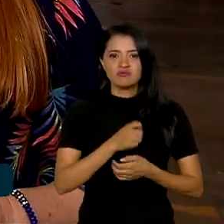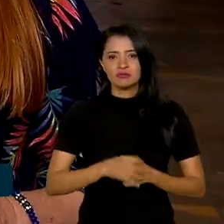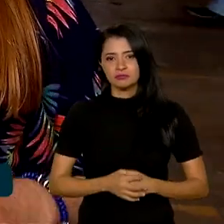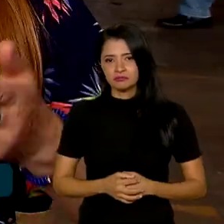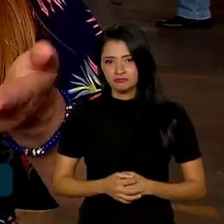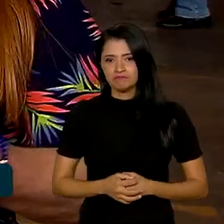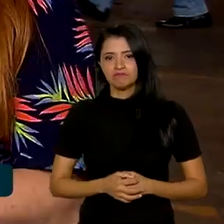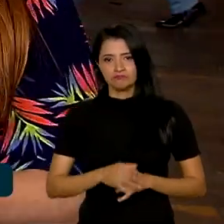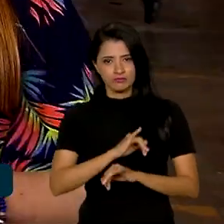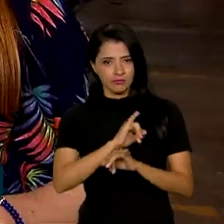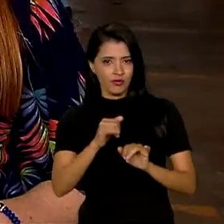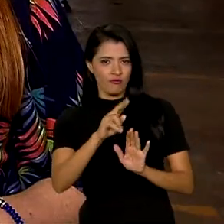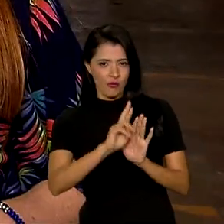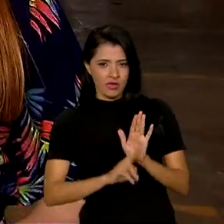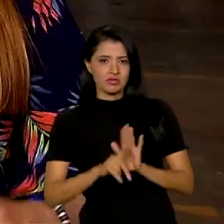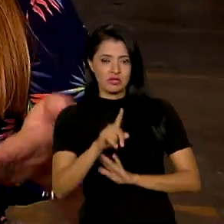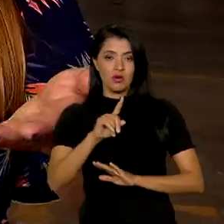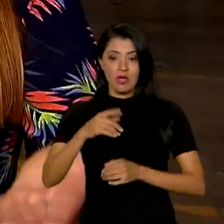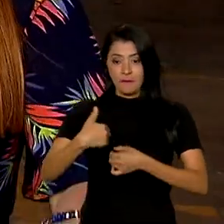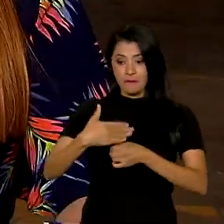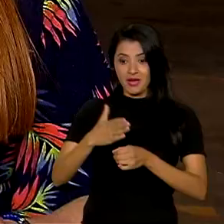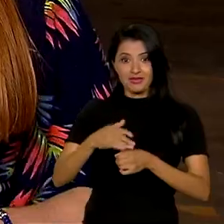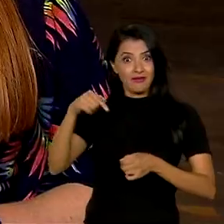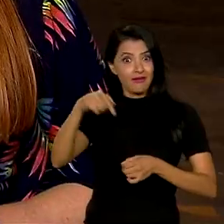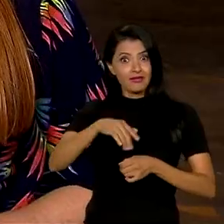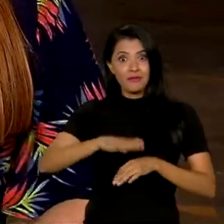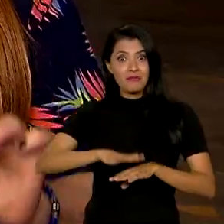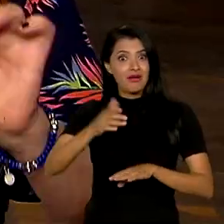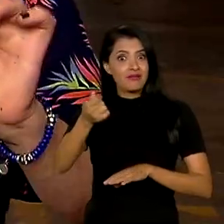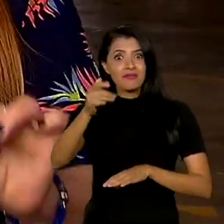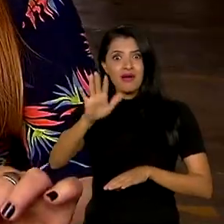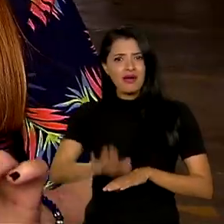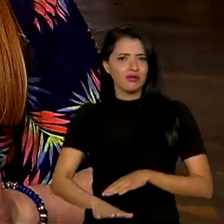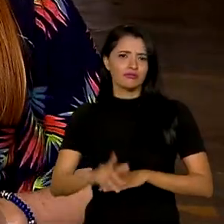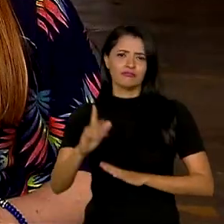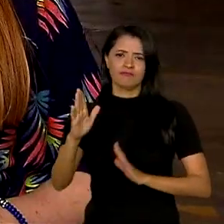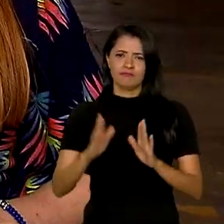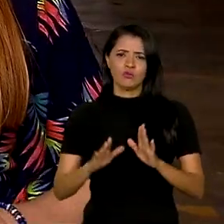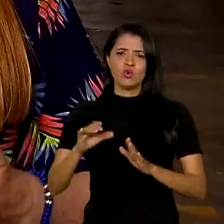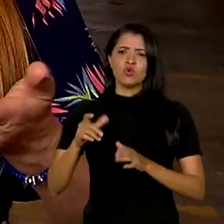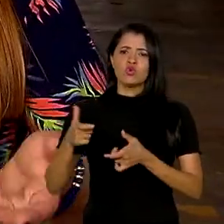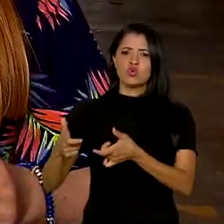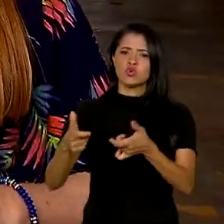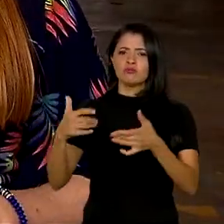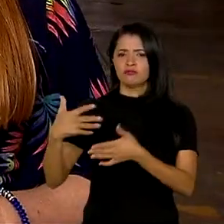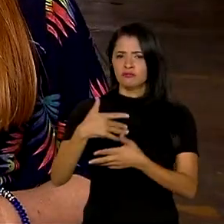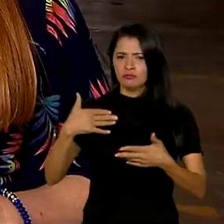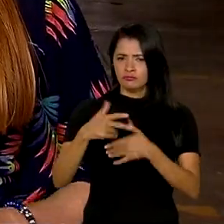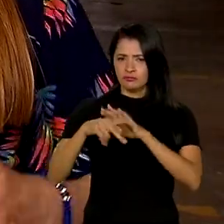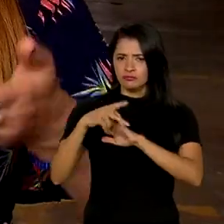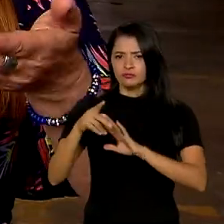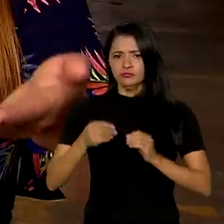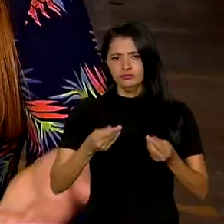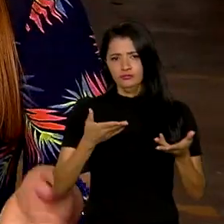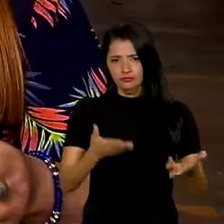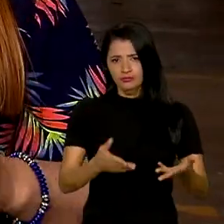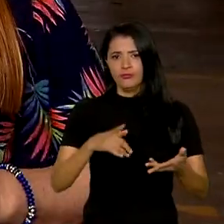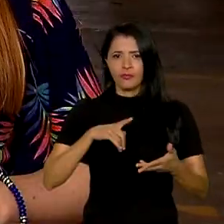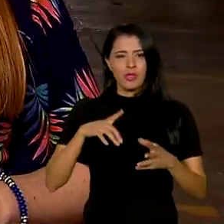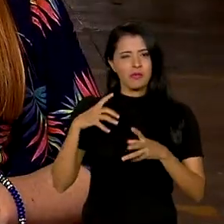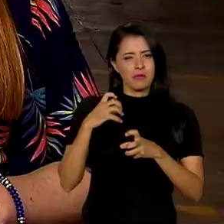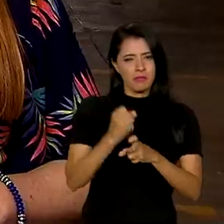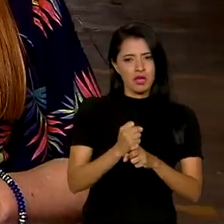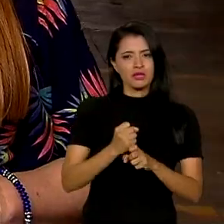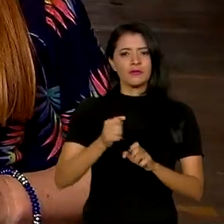com o boletim, a batata foi o legume que mais barateou nos centros brasileiros de abastecimento. A média